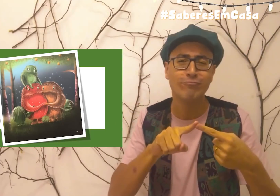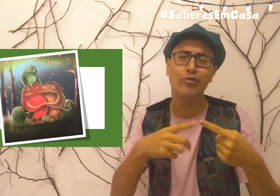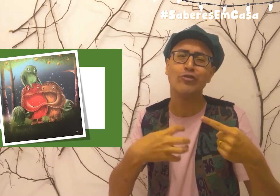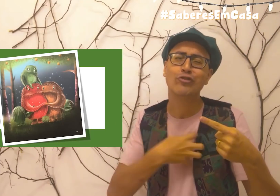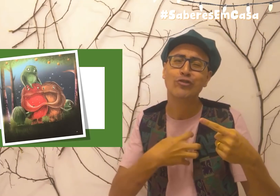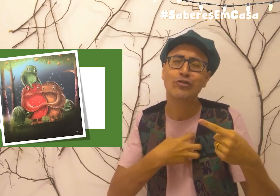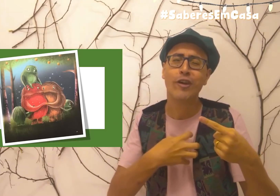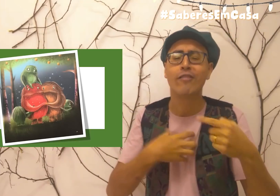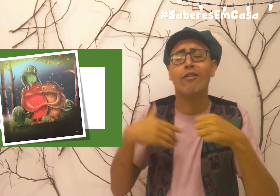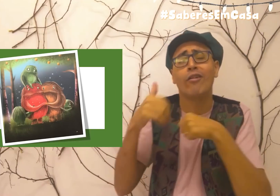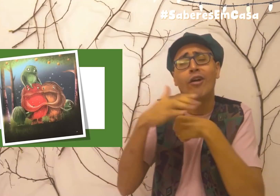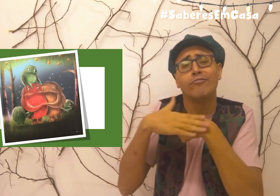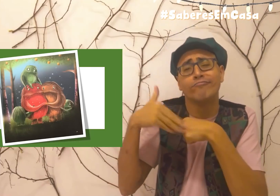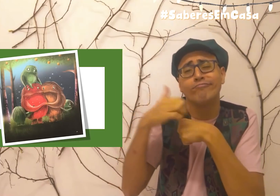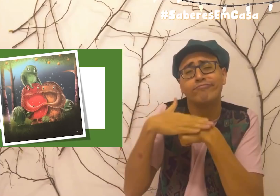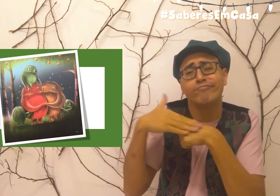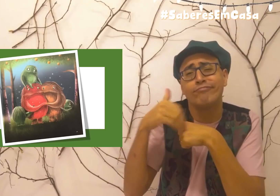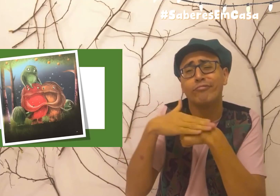Um